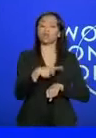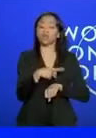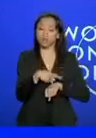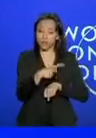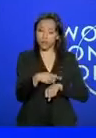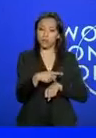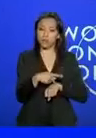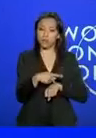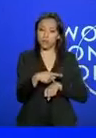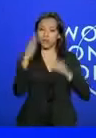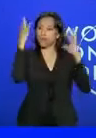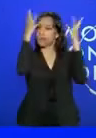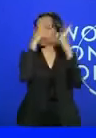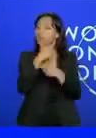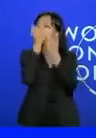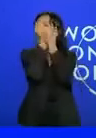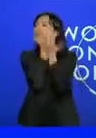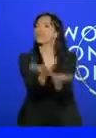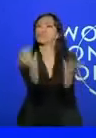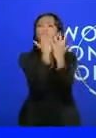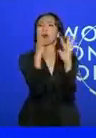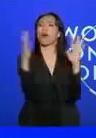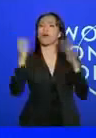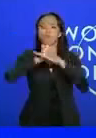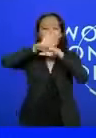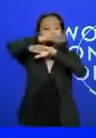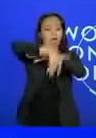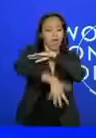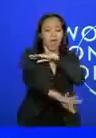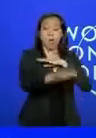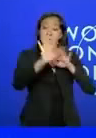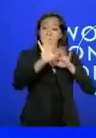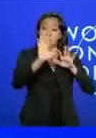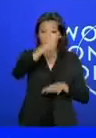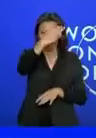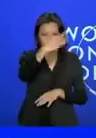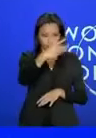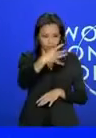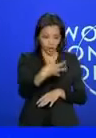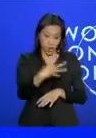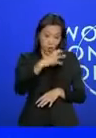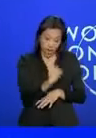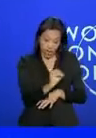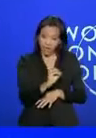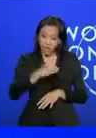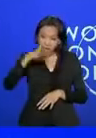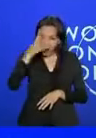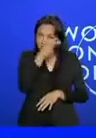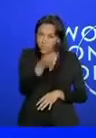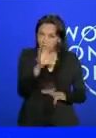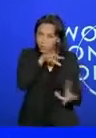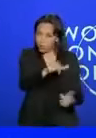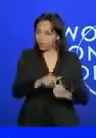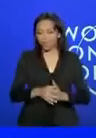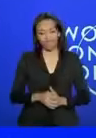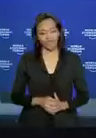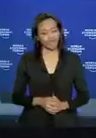primeiros em belezas naturais, mas não estamos entre os 40 destinos turísticos mais visitados do